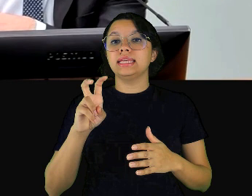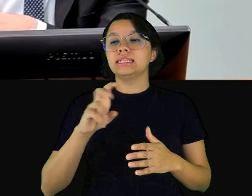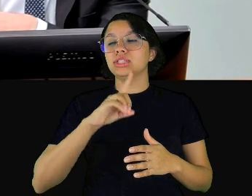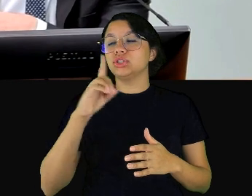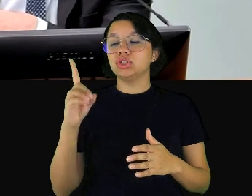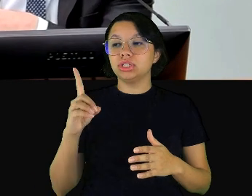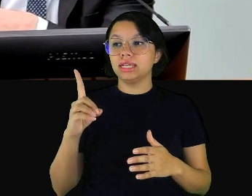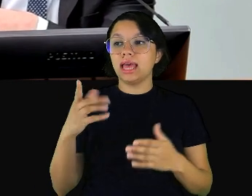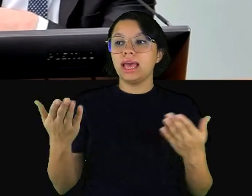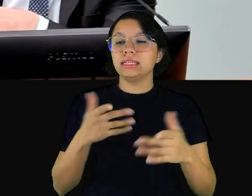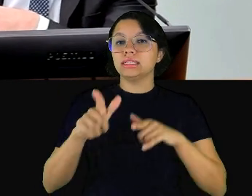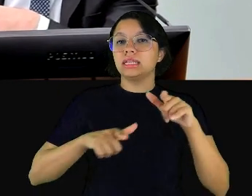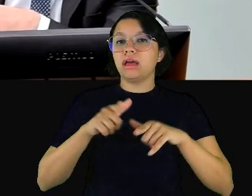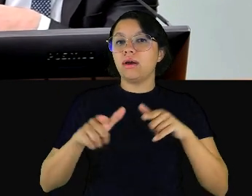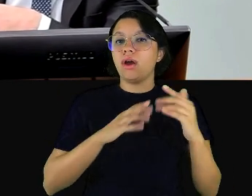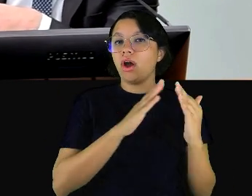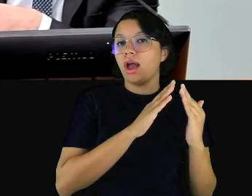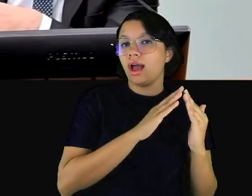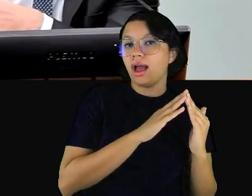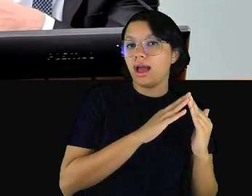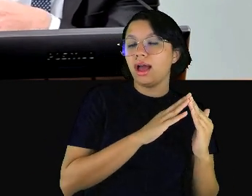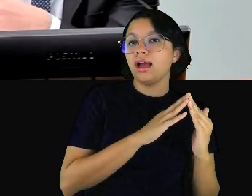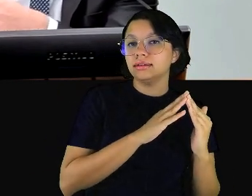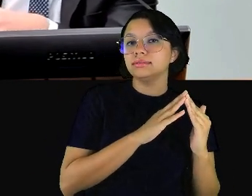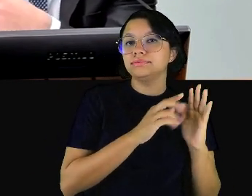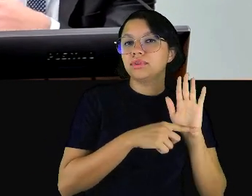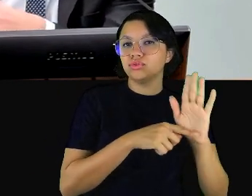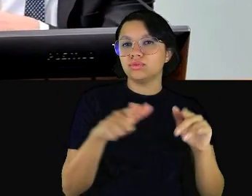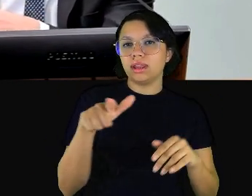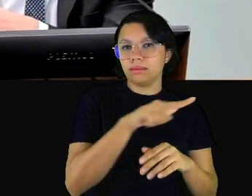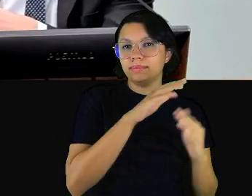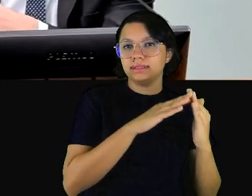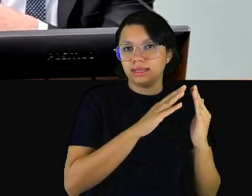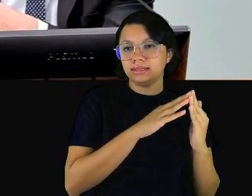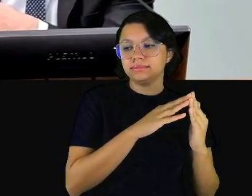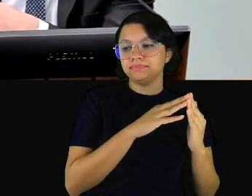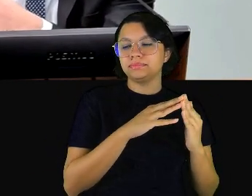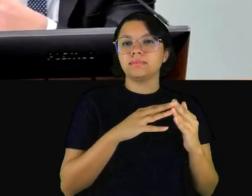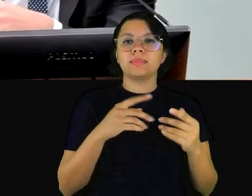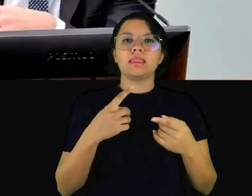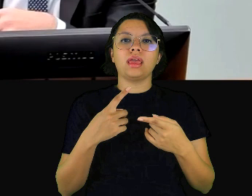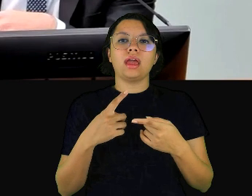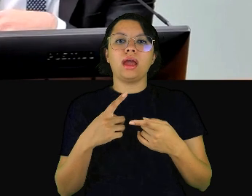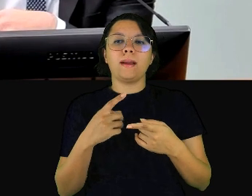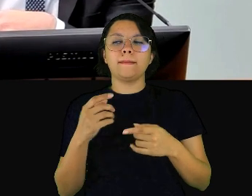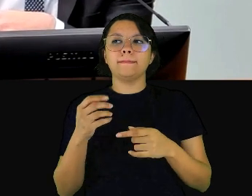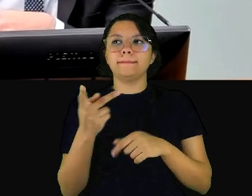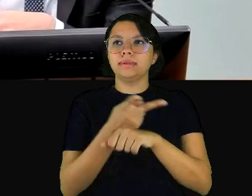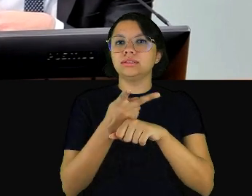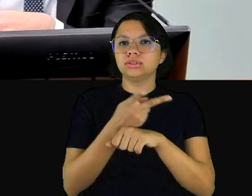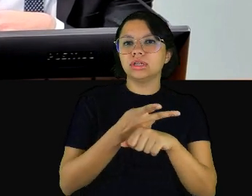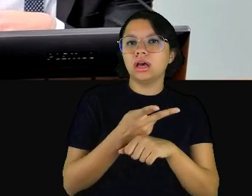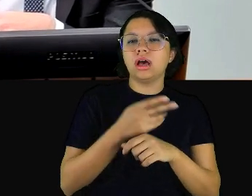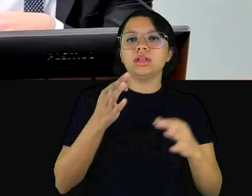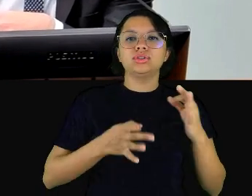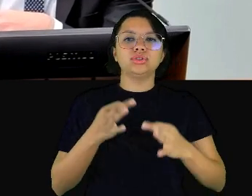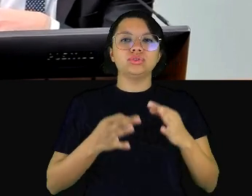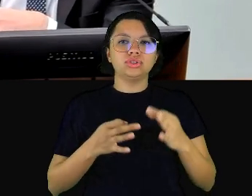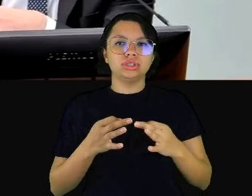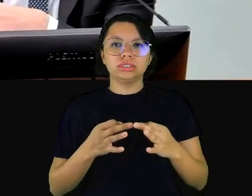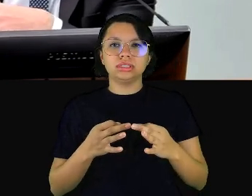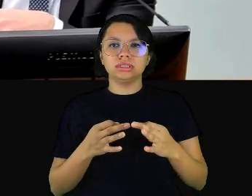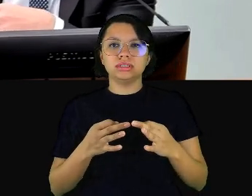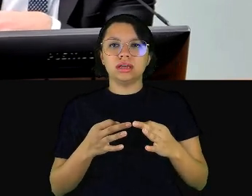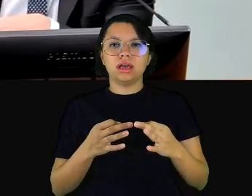empregado para o benefício previdenciário pelo fato de vai dar mais trabalho ir para pegar 1, 2, 3 dias